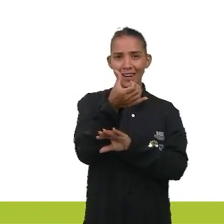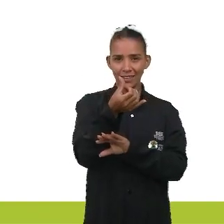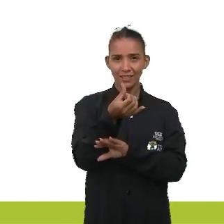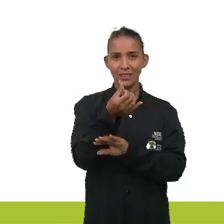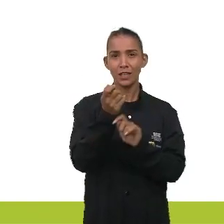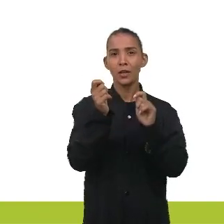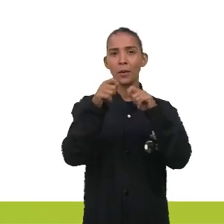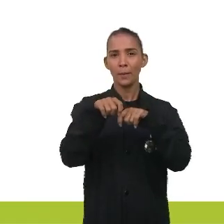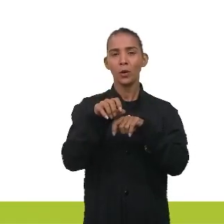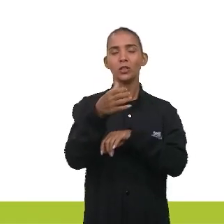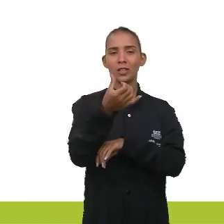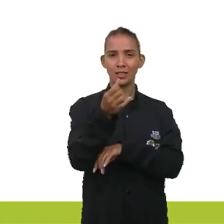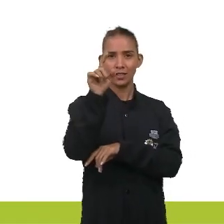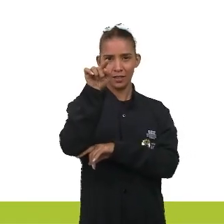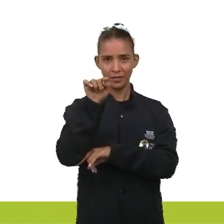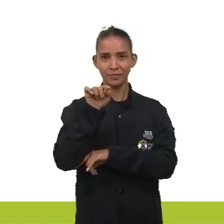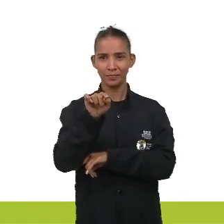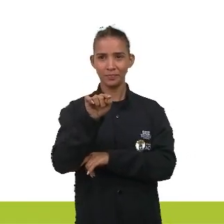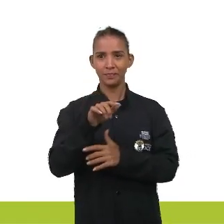6 fatorial.